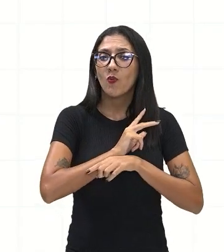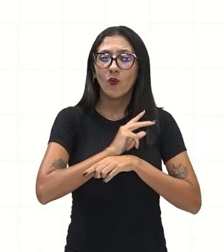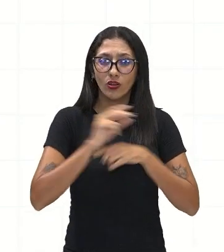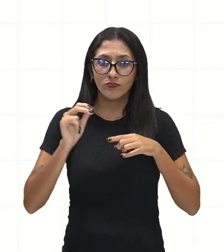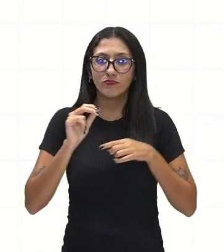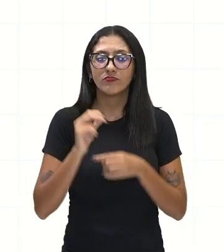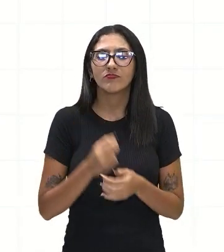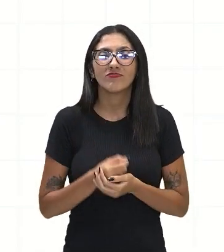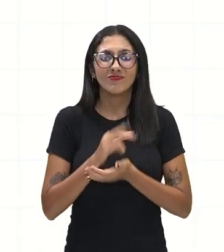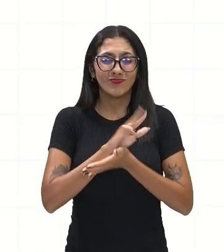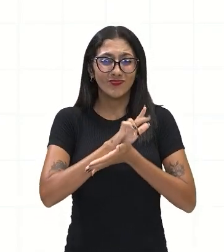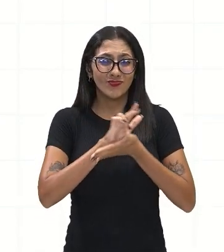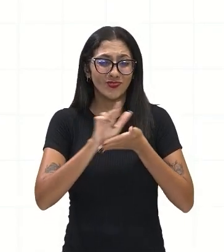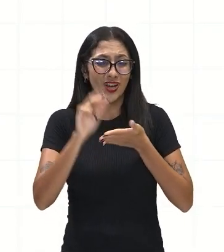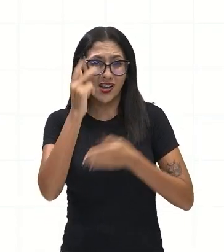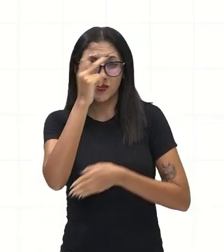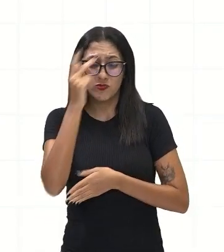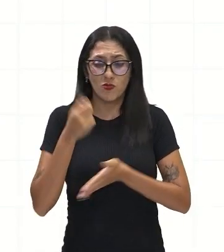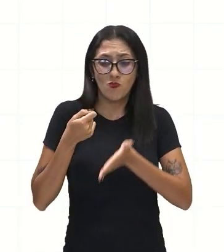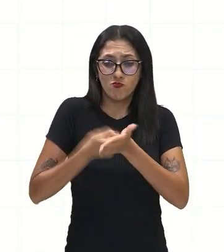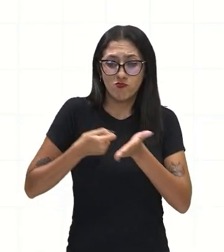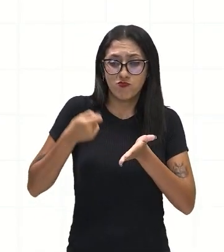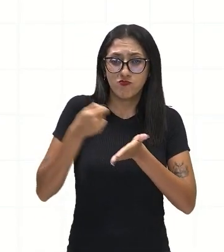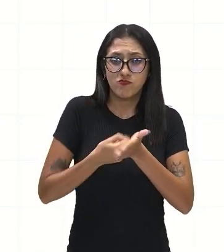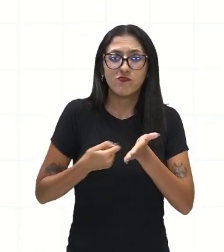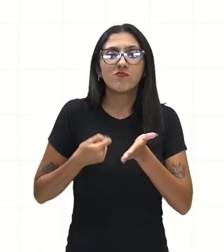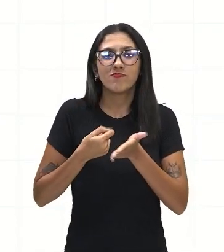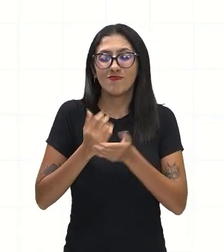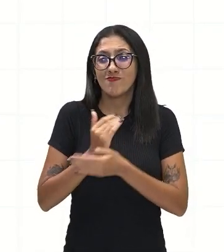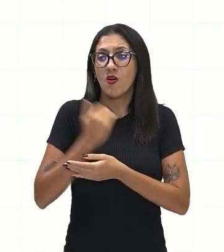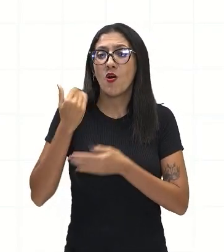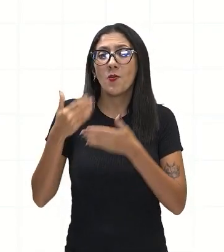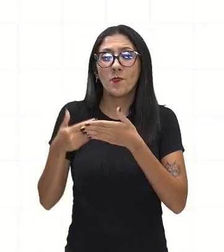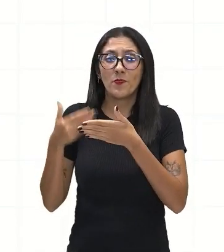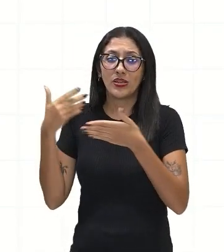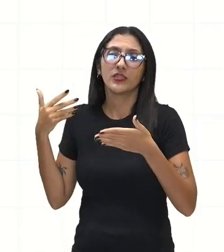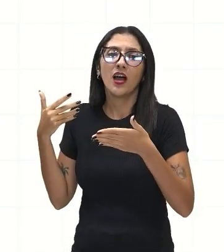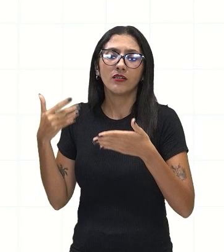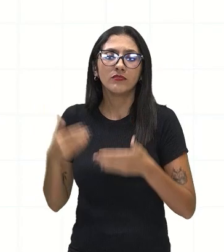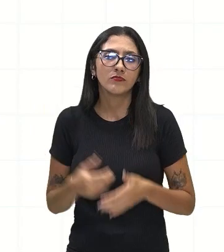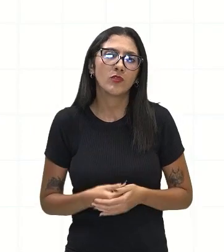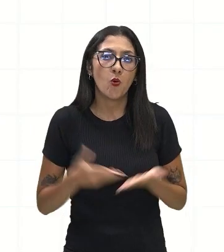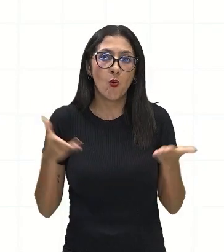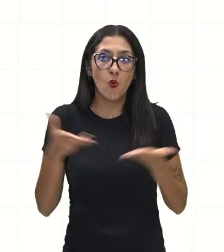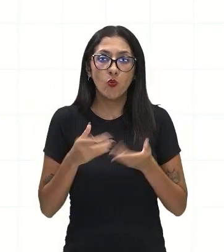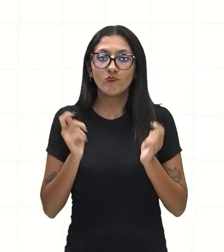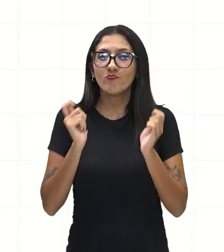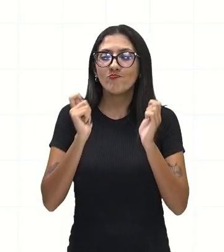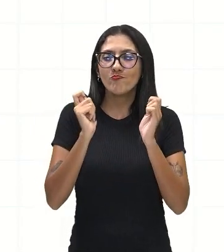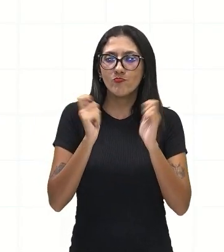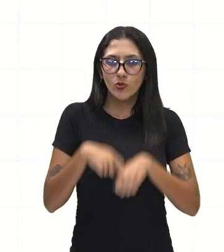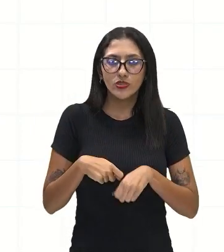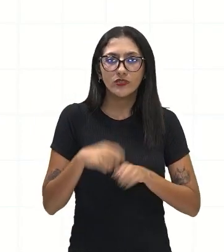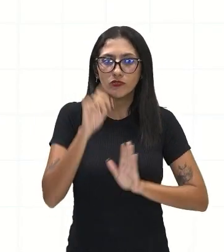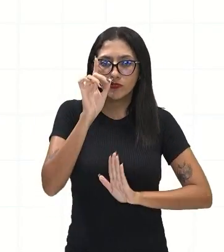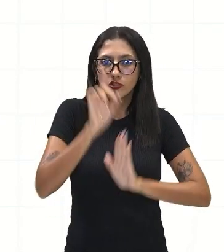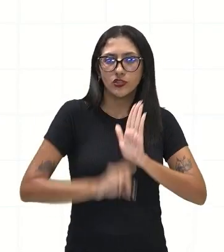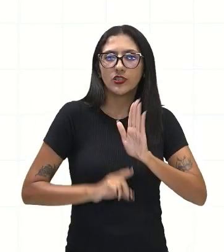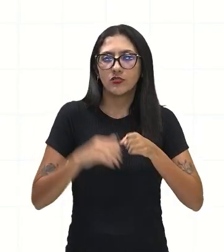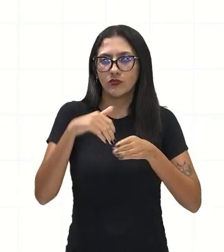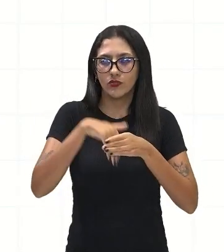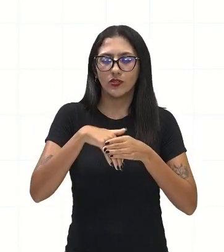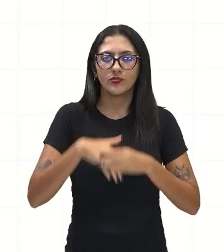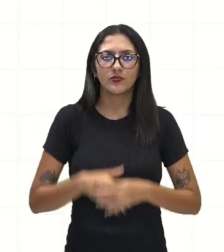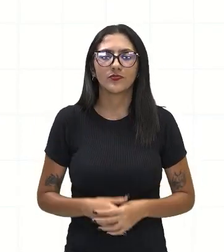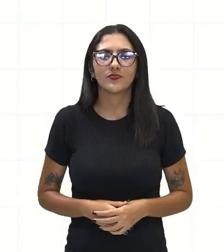gente lutou e morreu para que tivéssemos o direito de votar. Olha, gente,